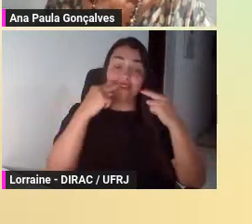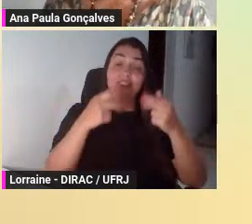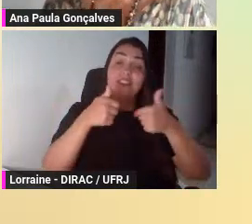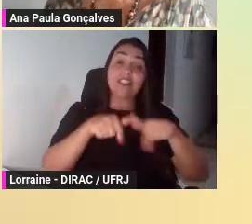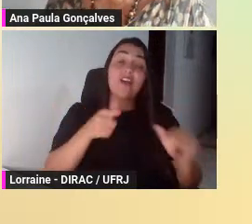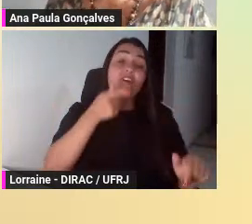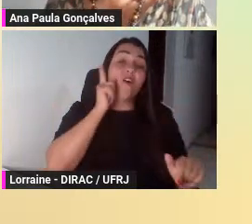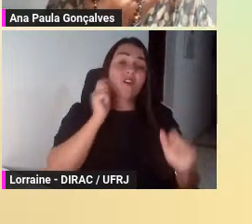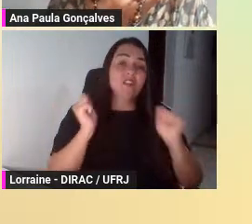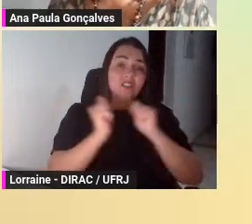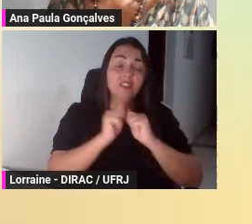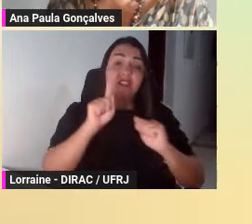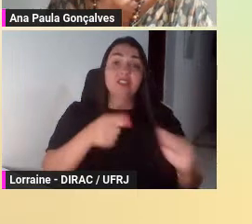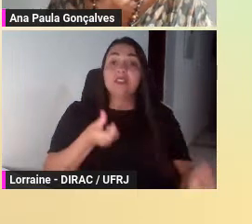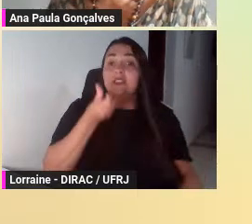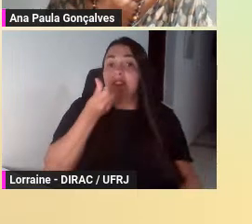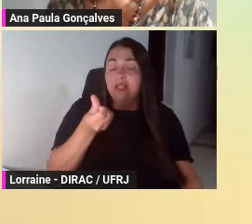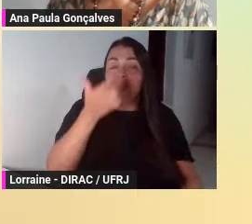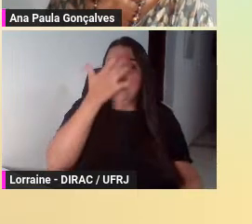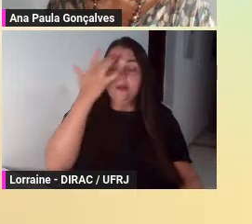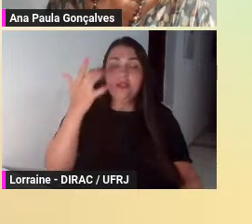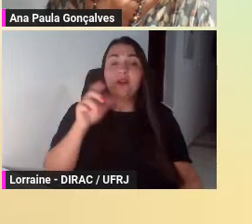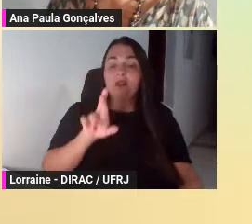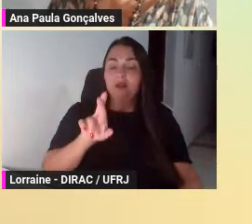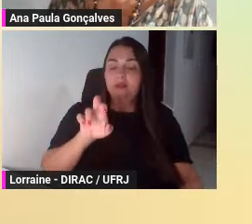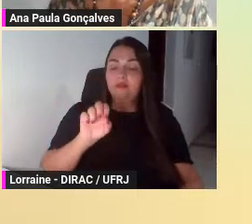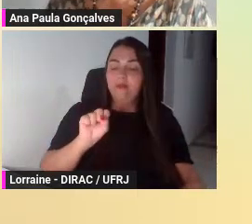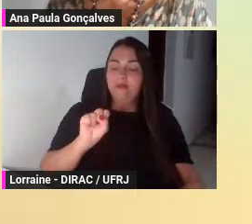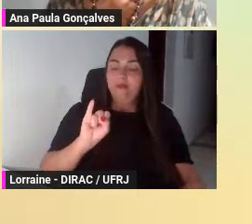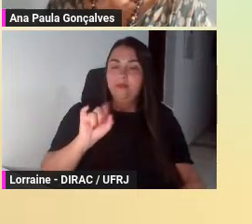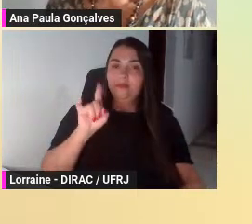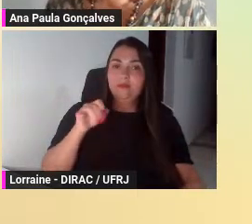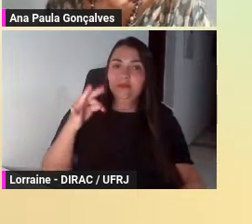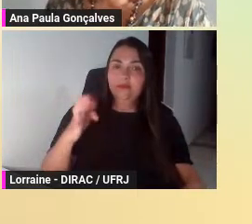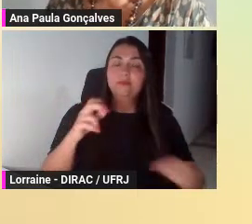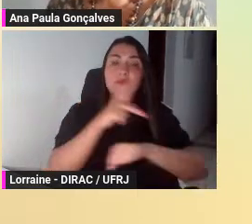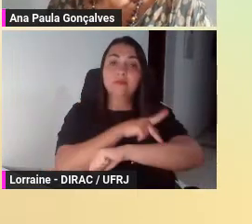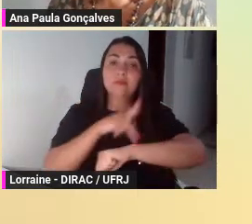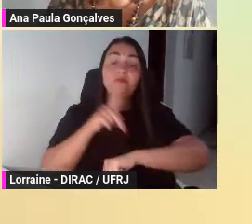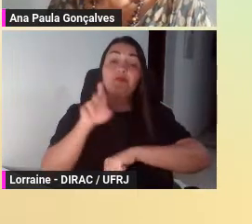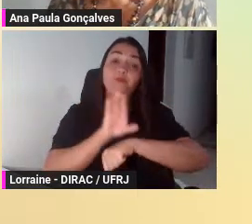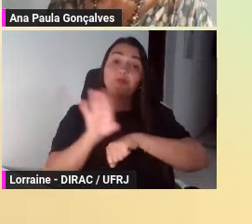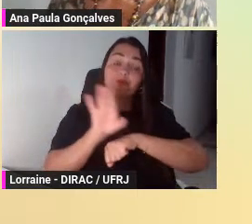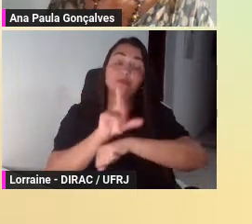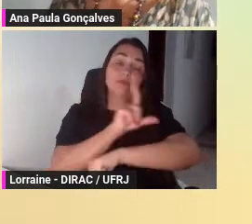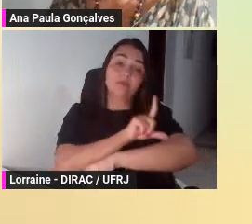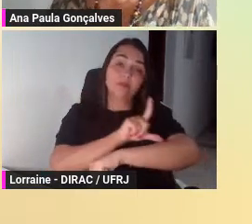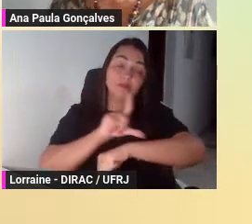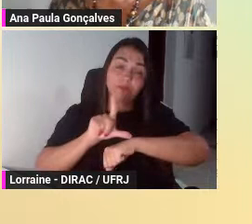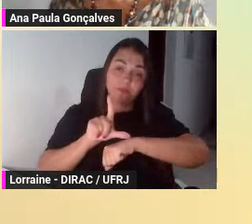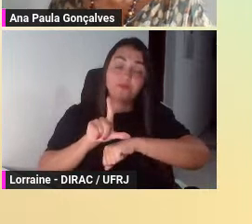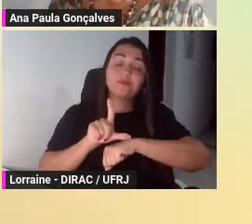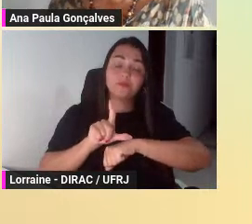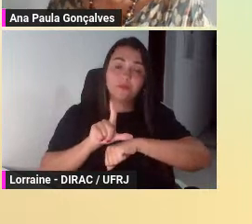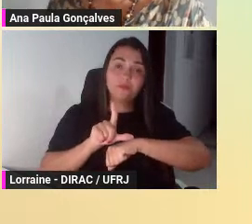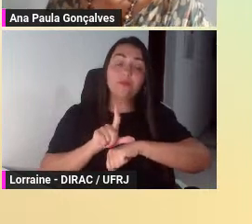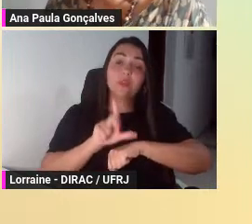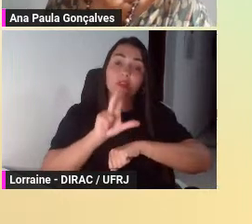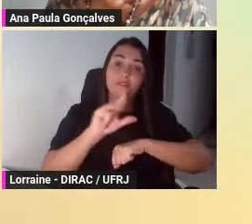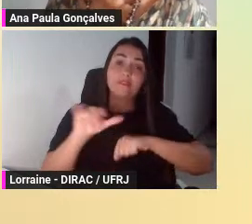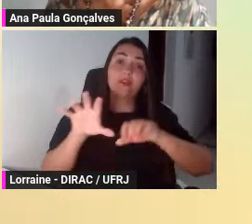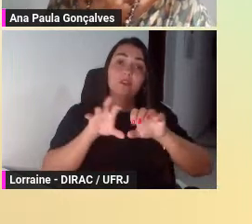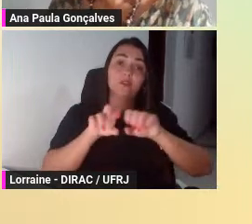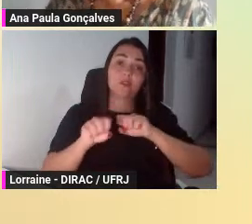ontem. São 6 residentes pedagógicos maravilhosos, que são do curso de licenciatura, que provavelmente se formarão no